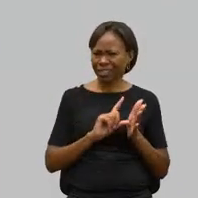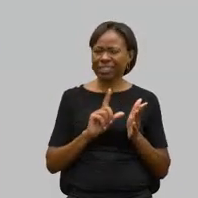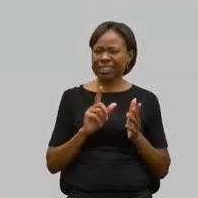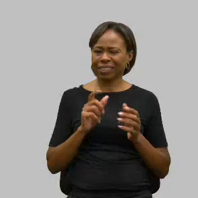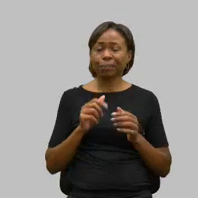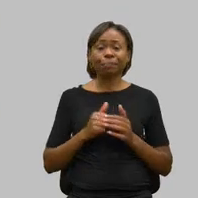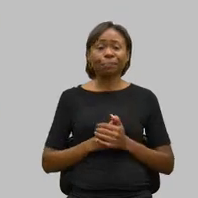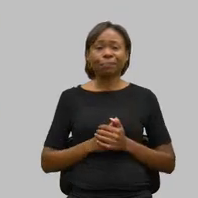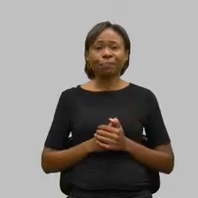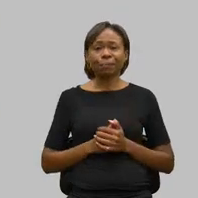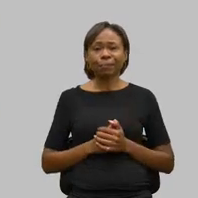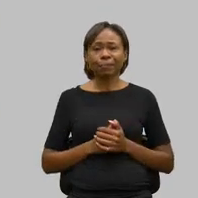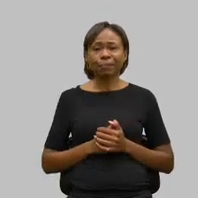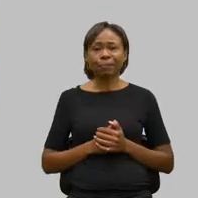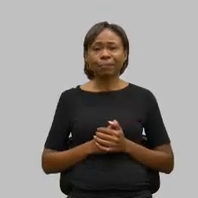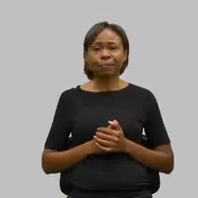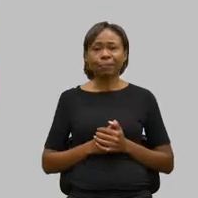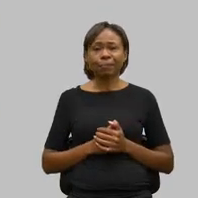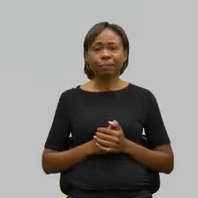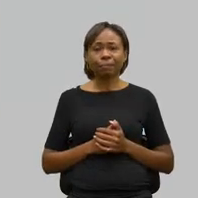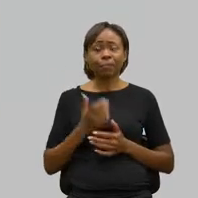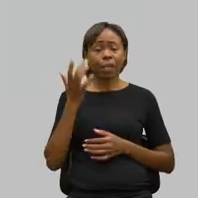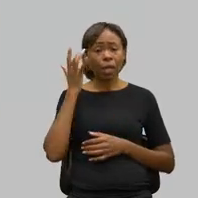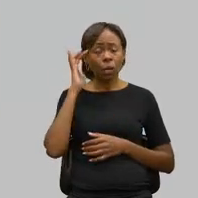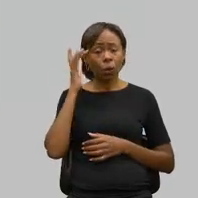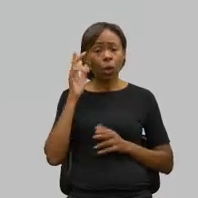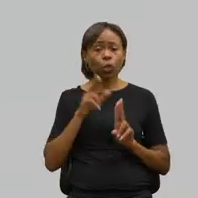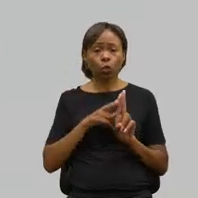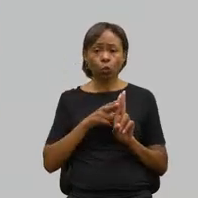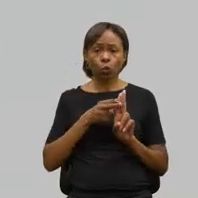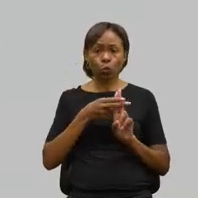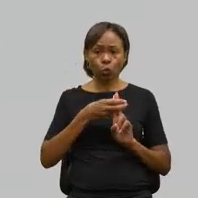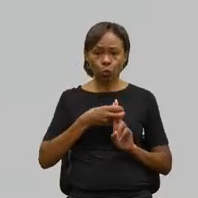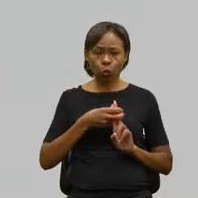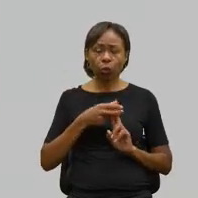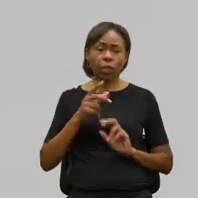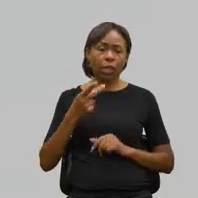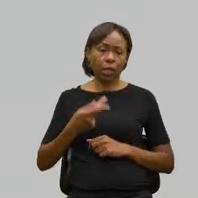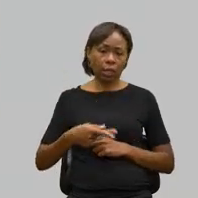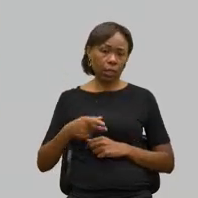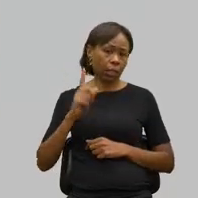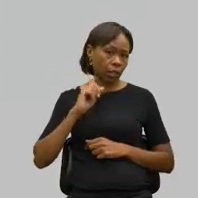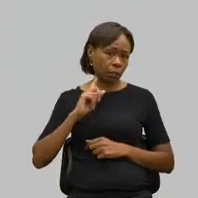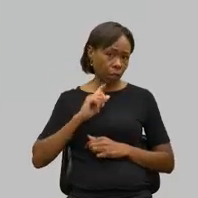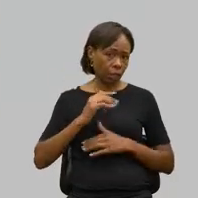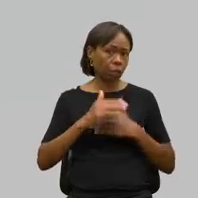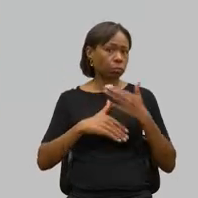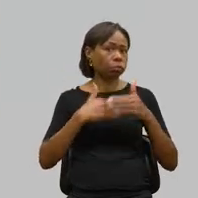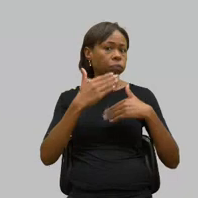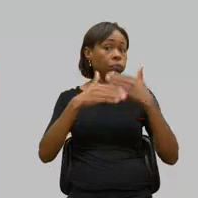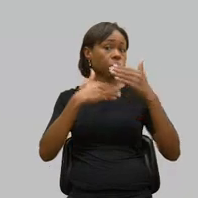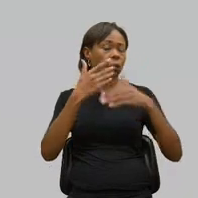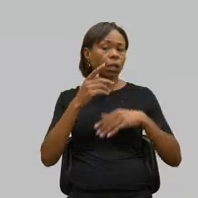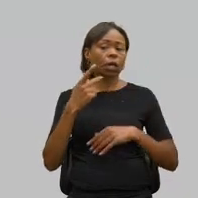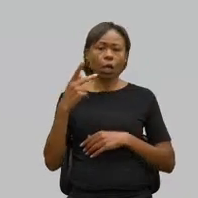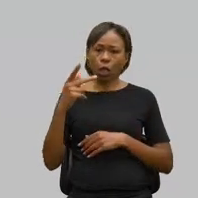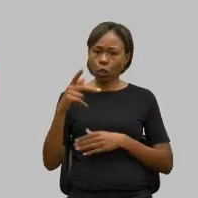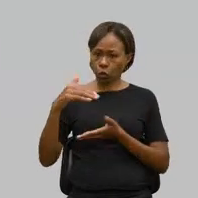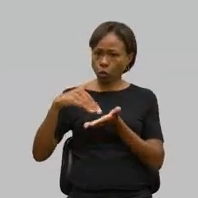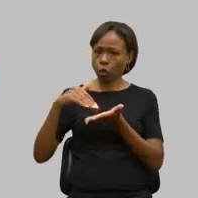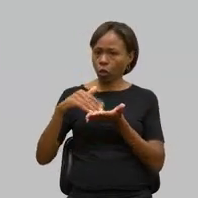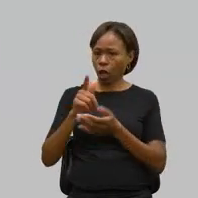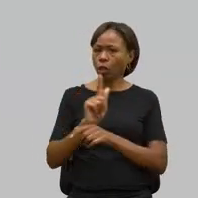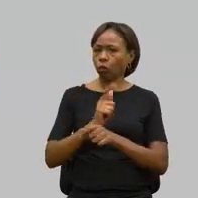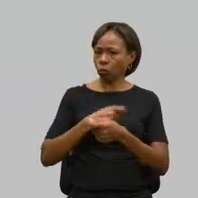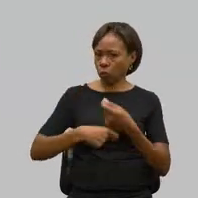e merecido. Eu acho que o SUS aqui em Minas Gerais teve um avanço a passos largos com a sua gestão. A gente sabe que